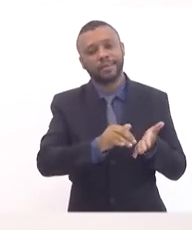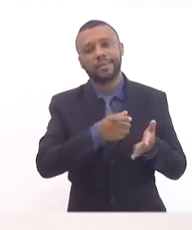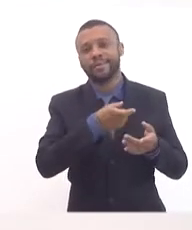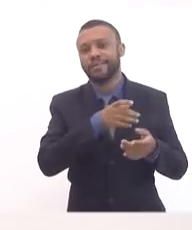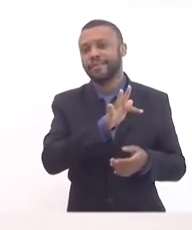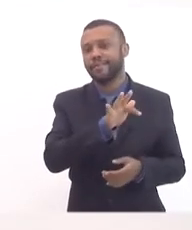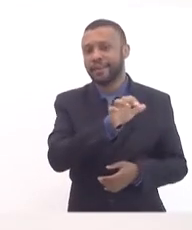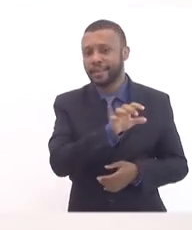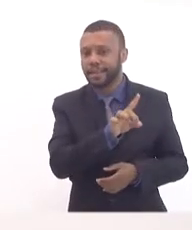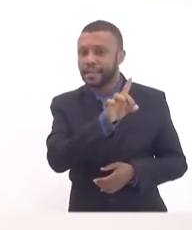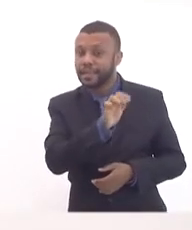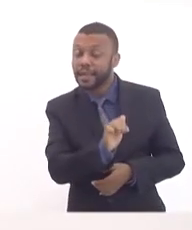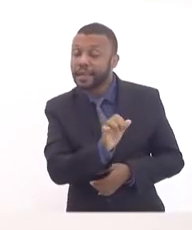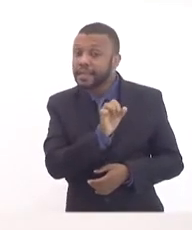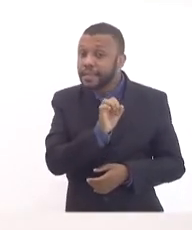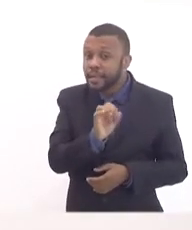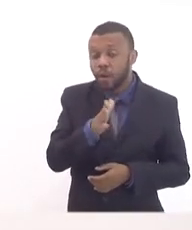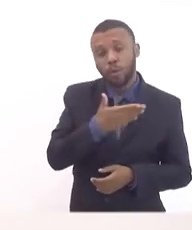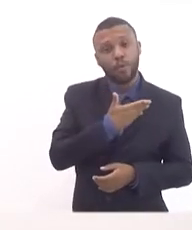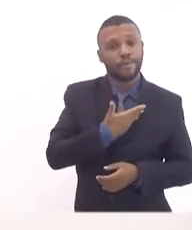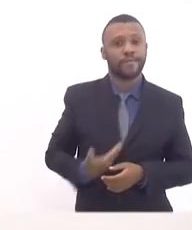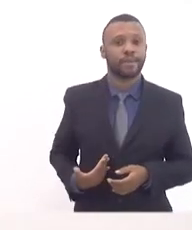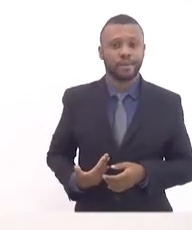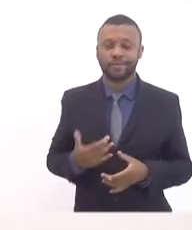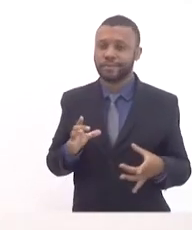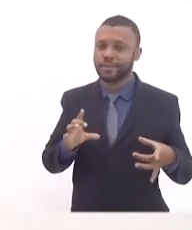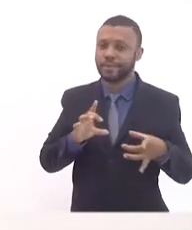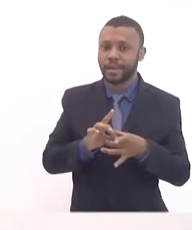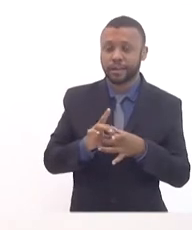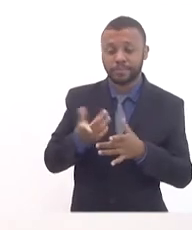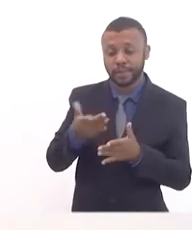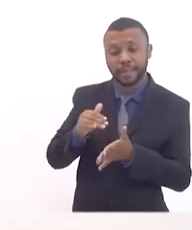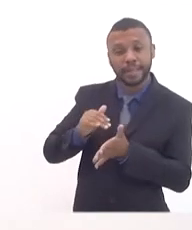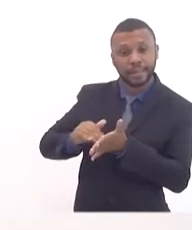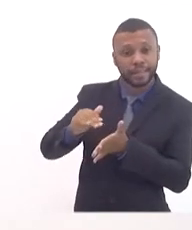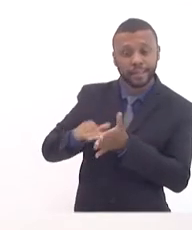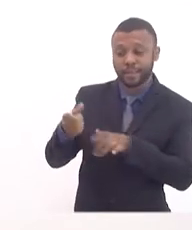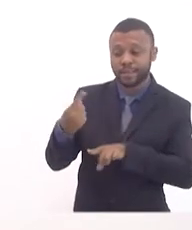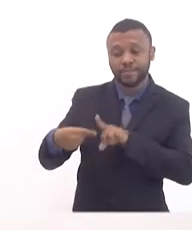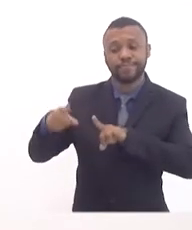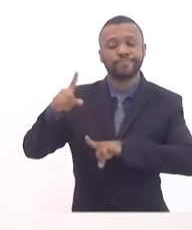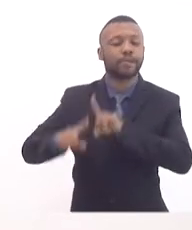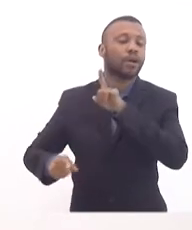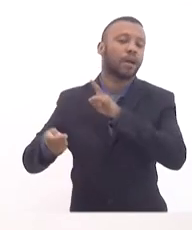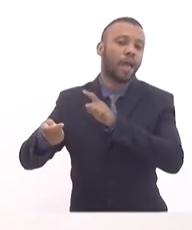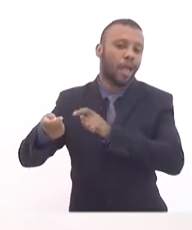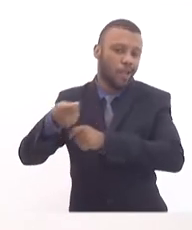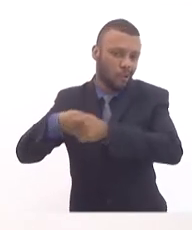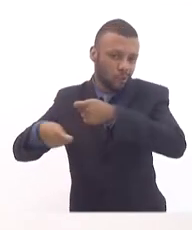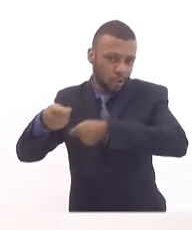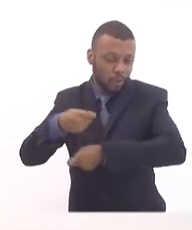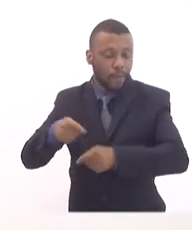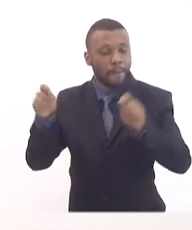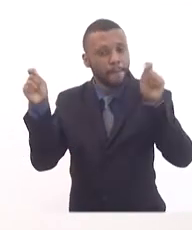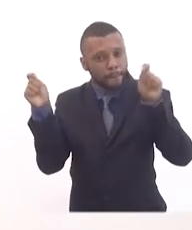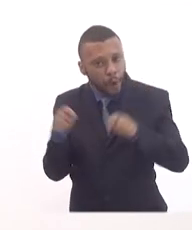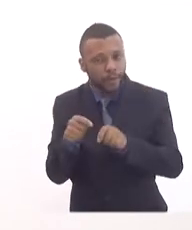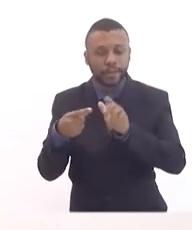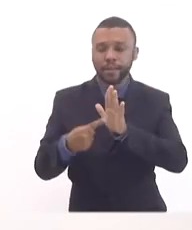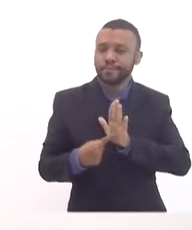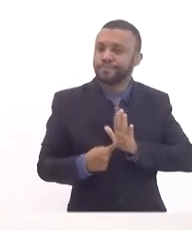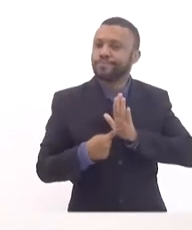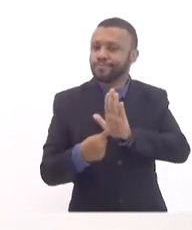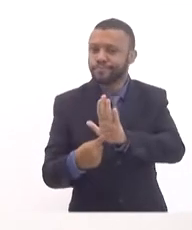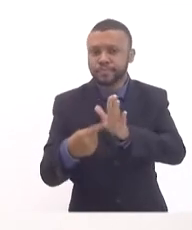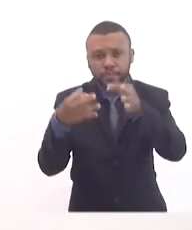dar se o governo né através da secretaria de desenvolvimento econômico poderia dar efetividade a esse